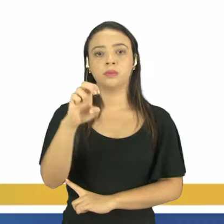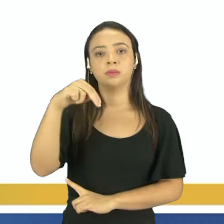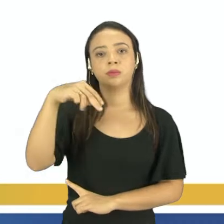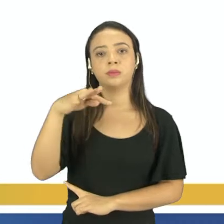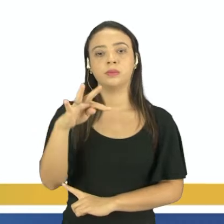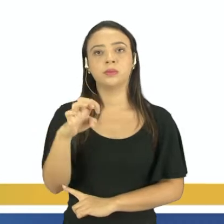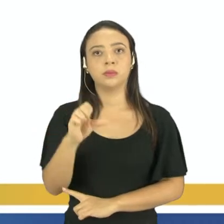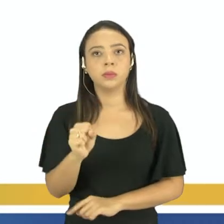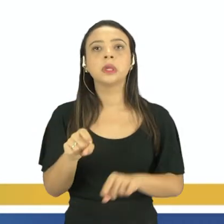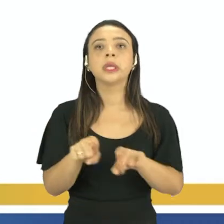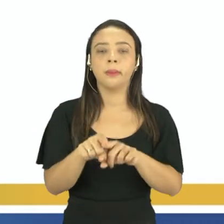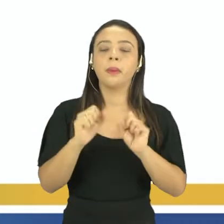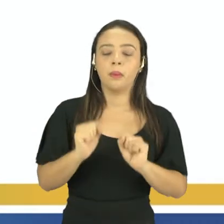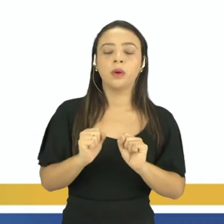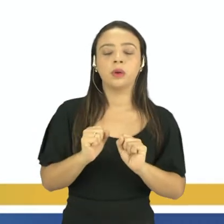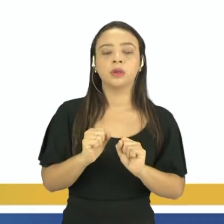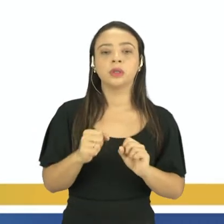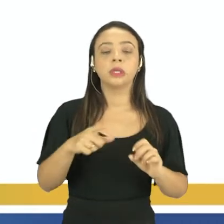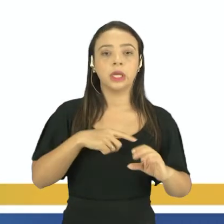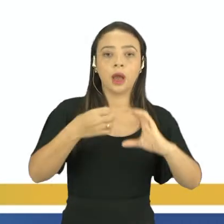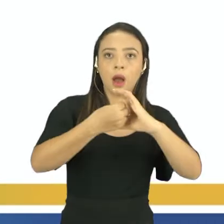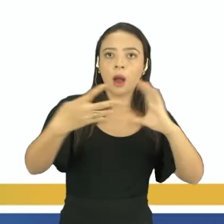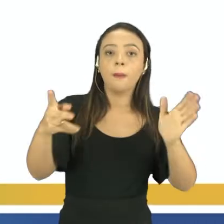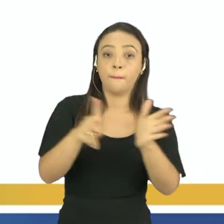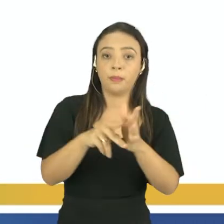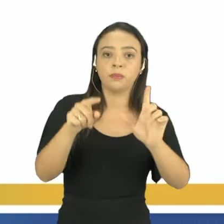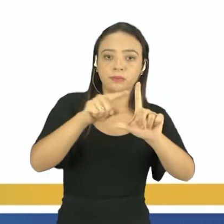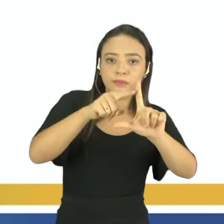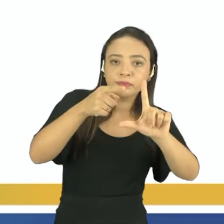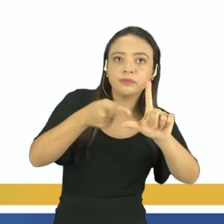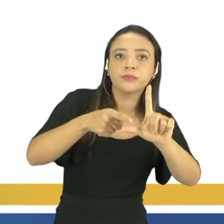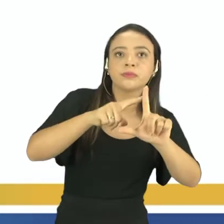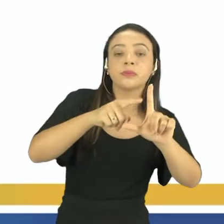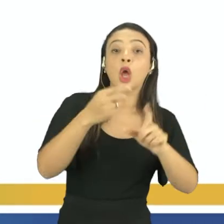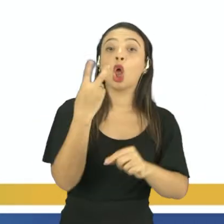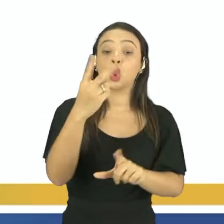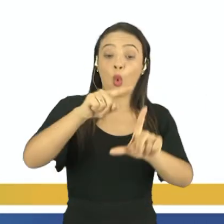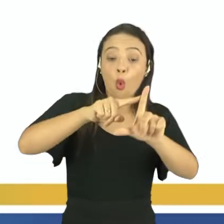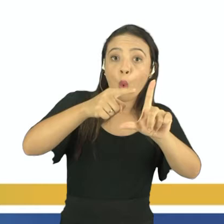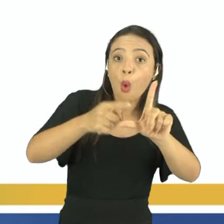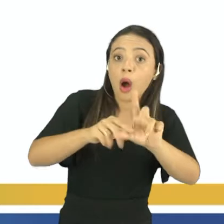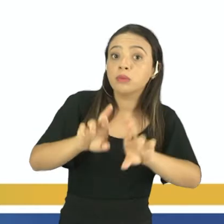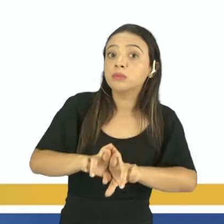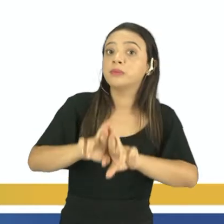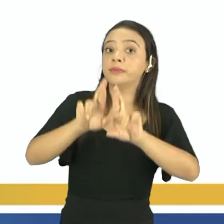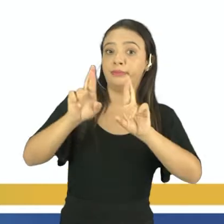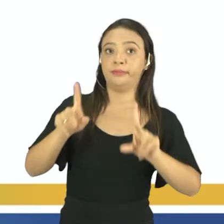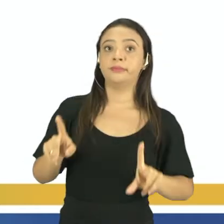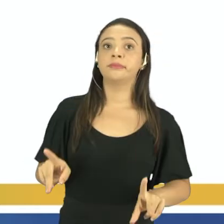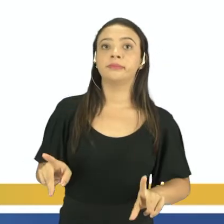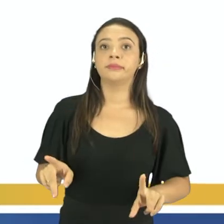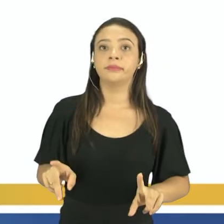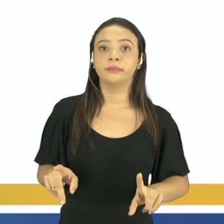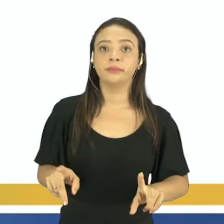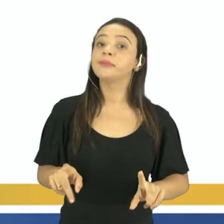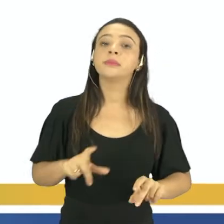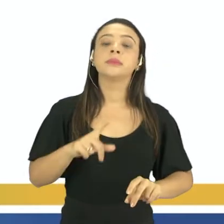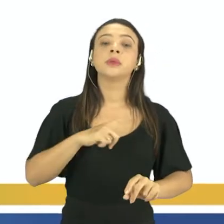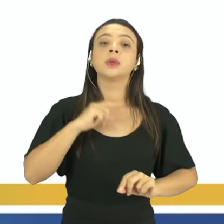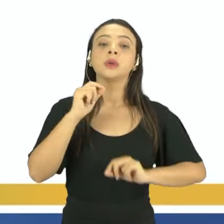em adjacentes, né, ou opostos pelo vértice. Então, dois ângulos opostos pelo vértice, né, eles são